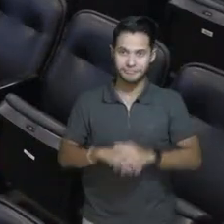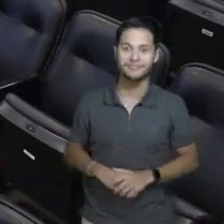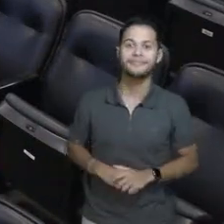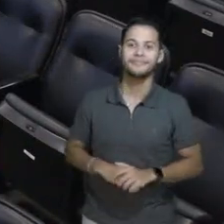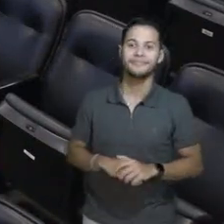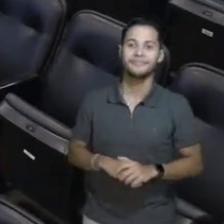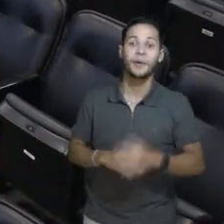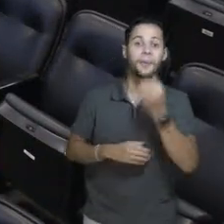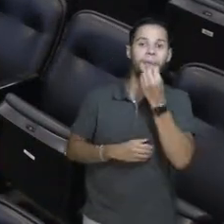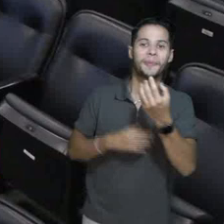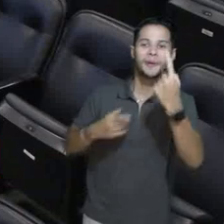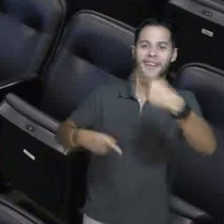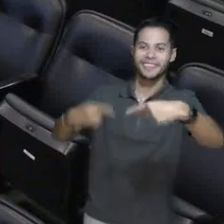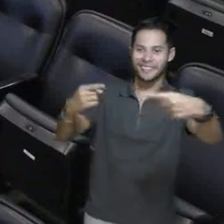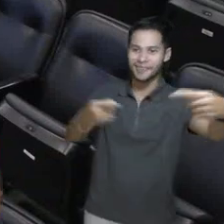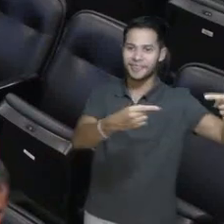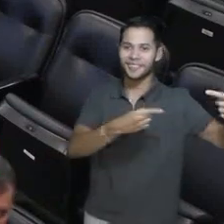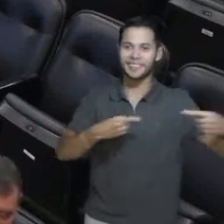boa